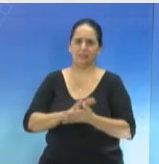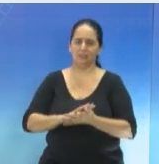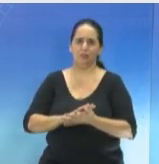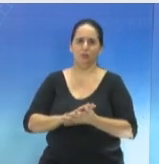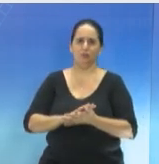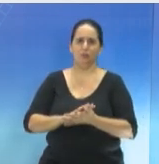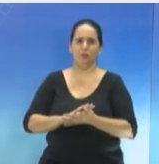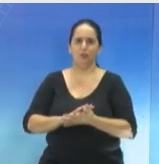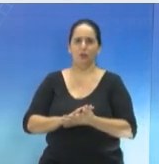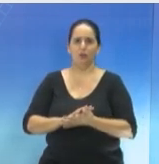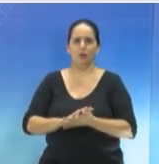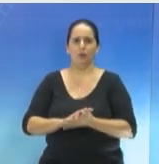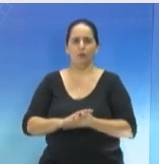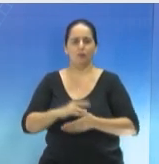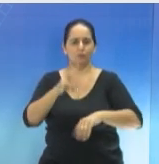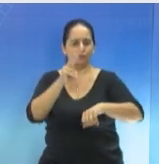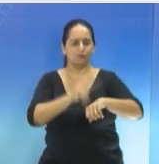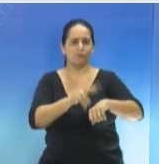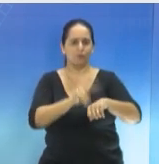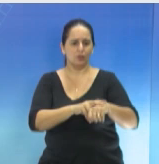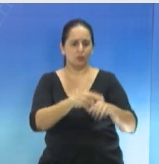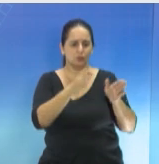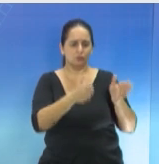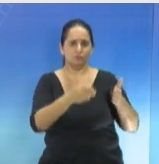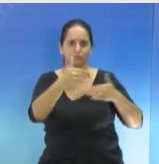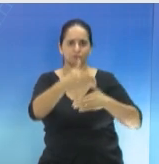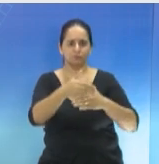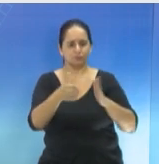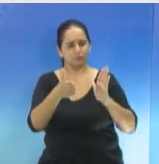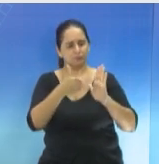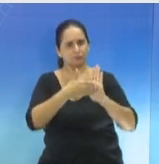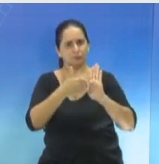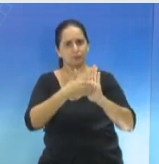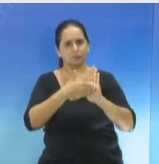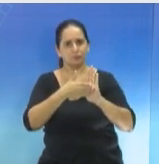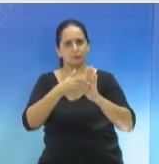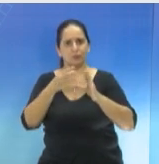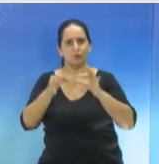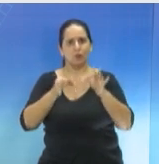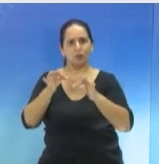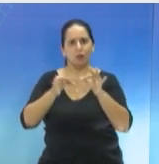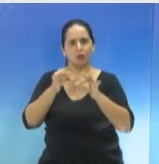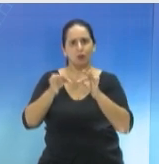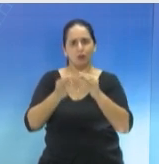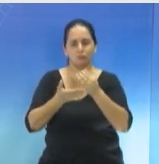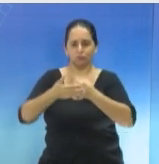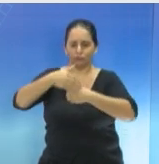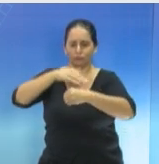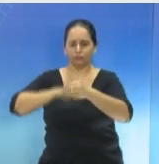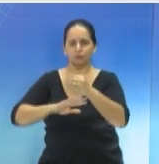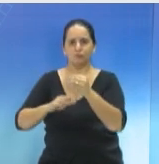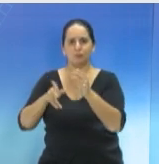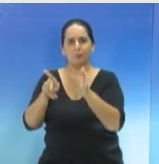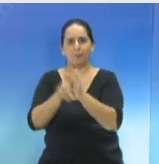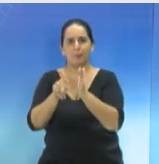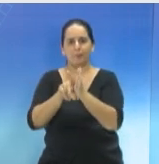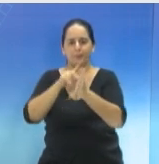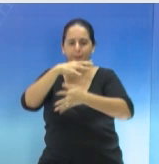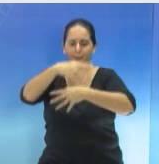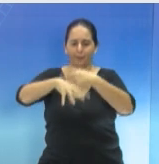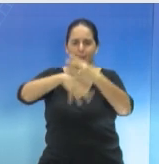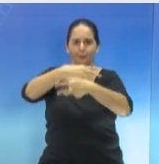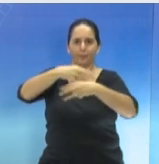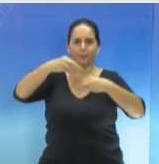rótulos, meter vidros em caixas, etiquetá-las, selá-las, envolvê-las em papel